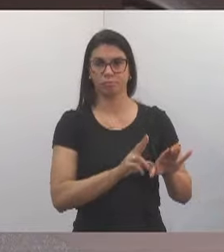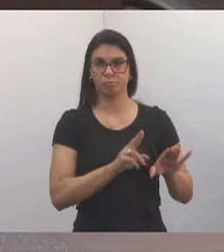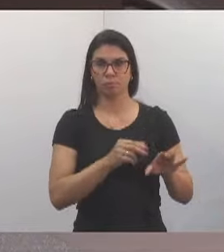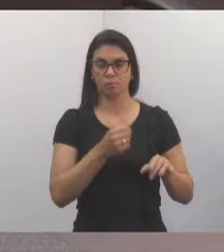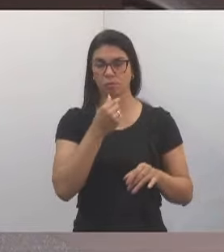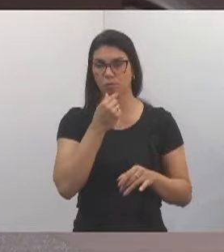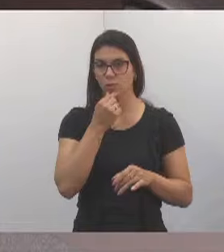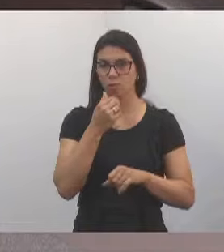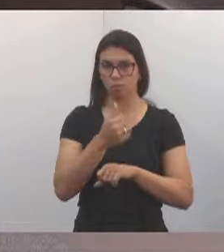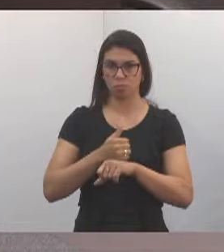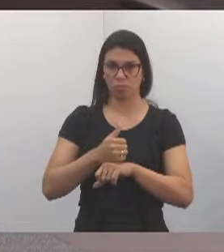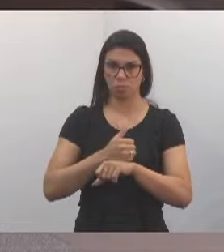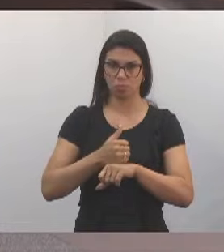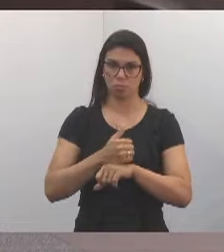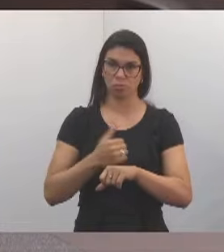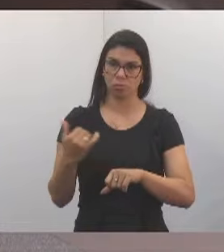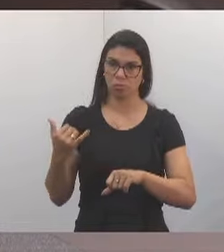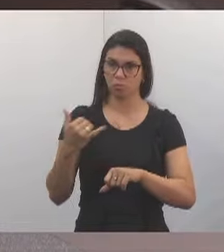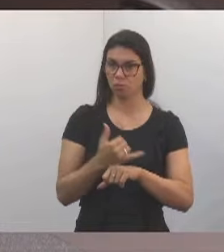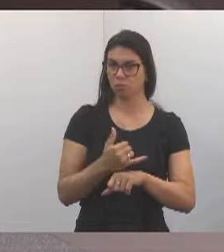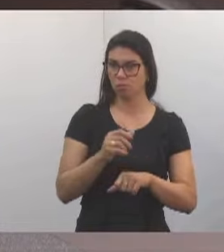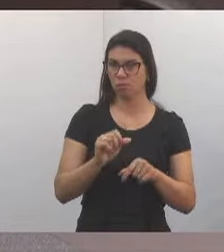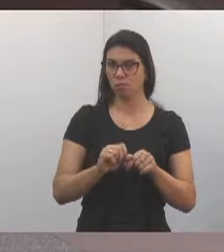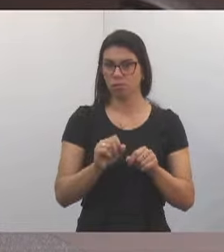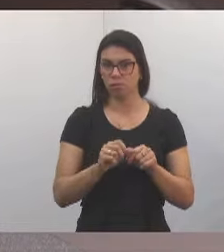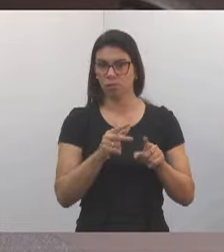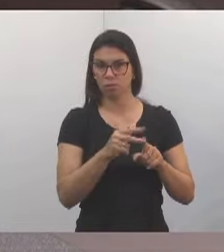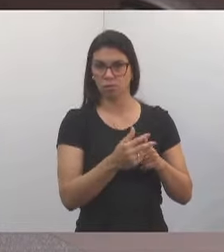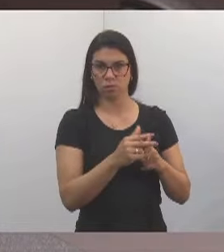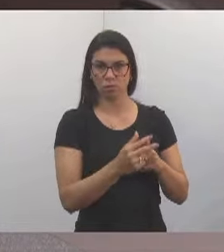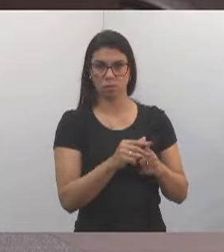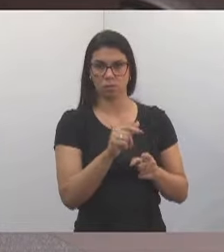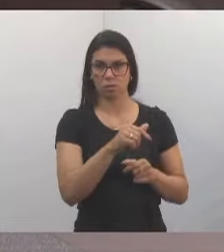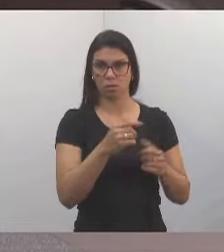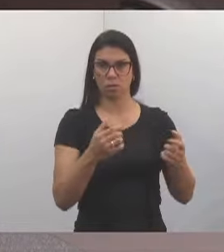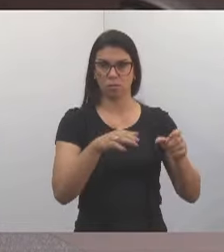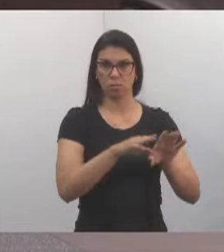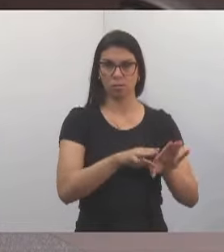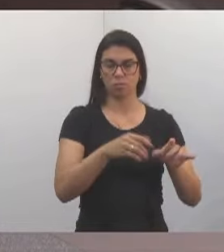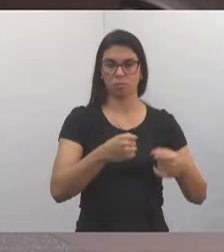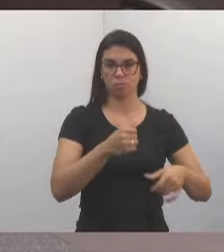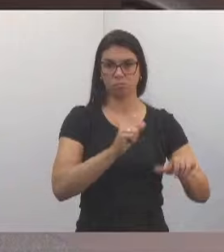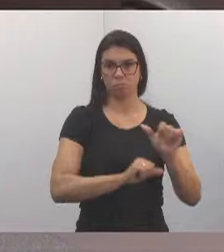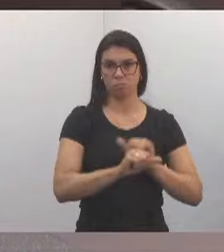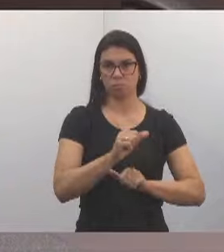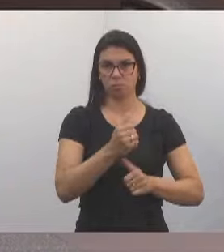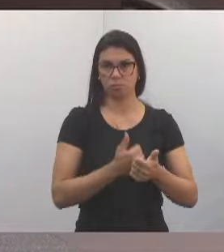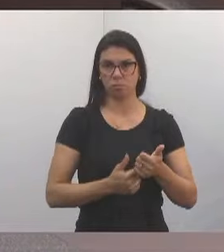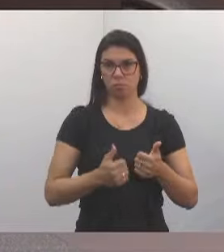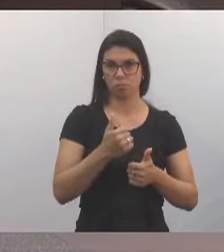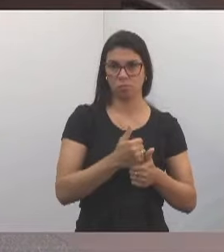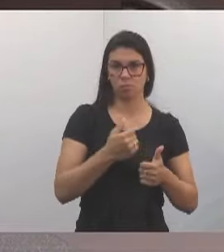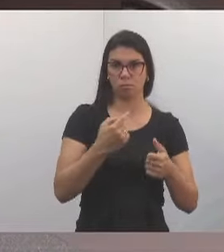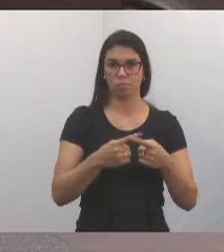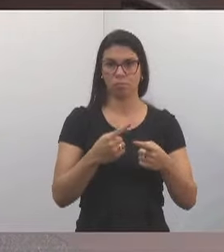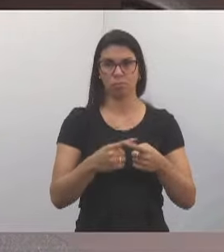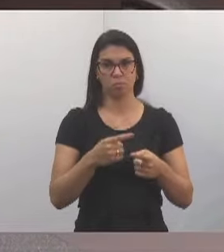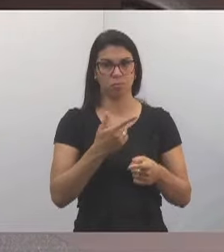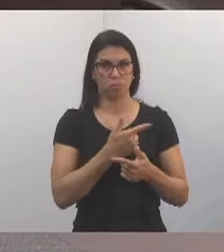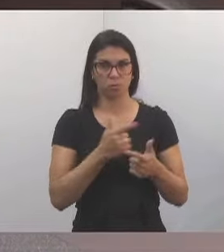serralheiro que realiza o serviço, a manutenção, a porta precisa ser trocada, pois não há mais como